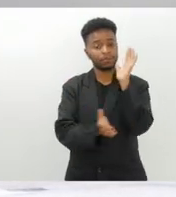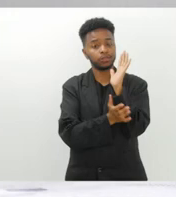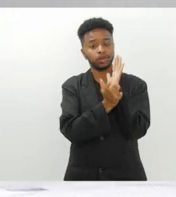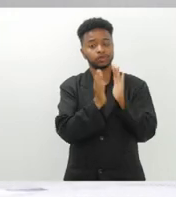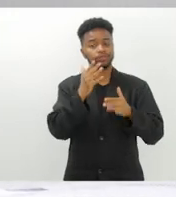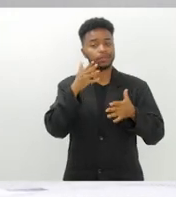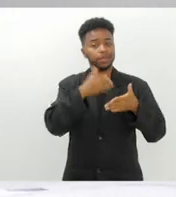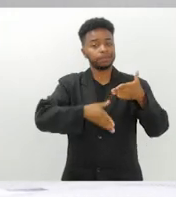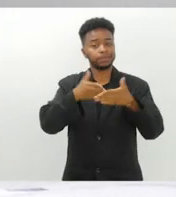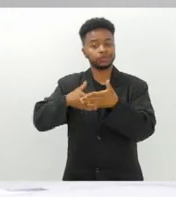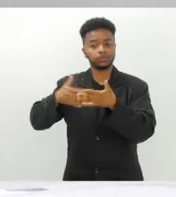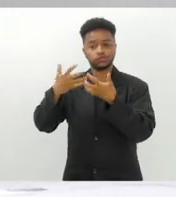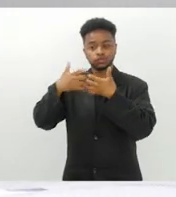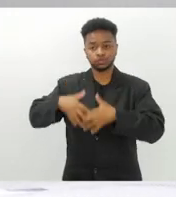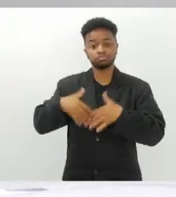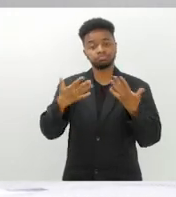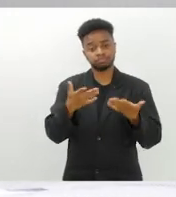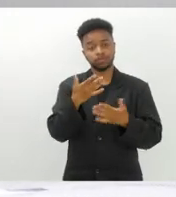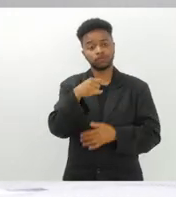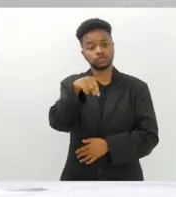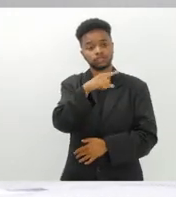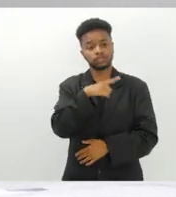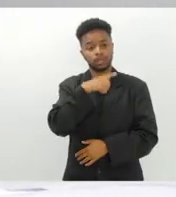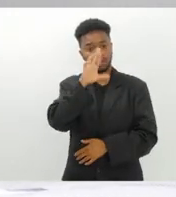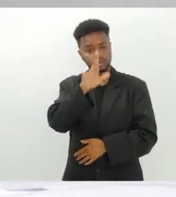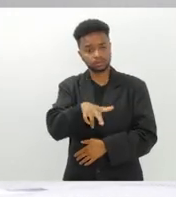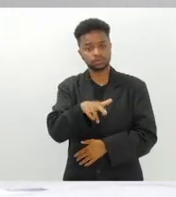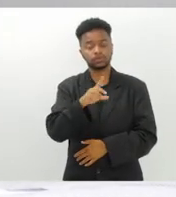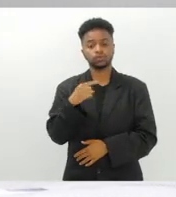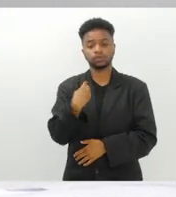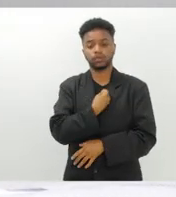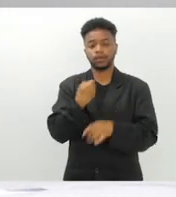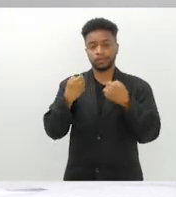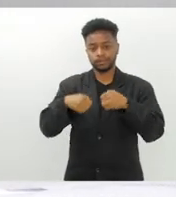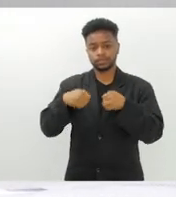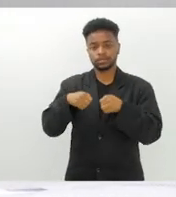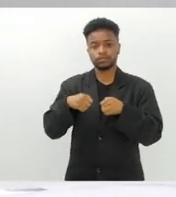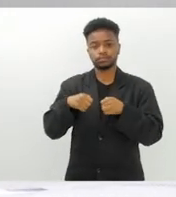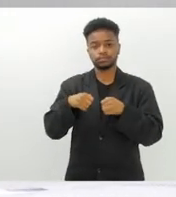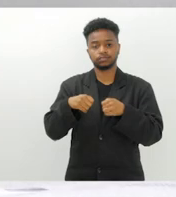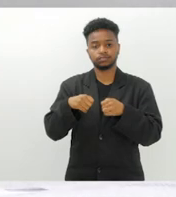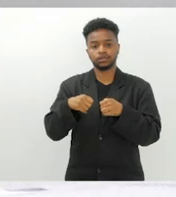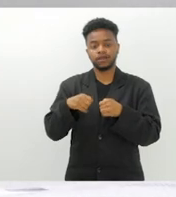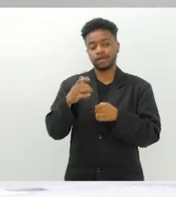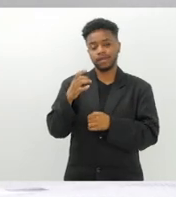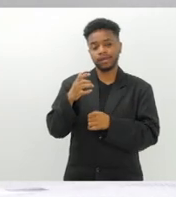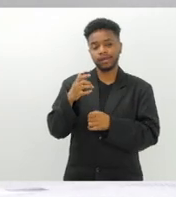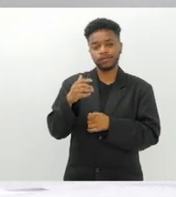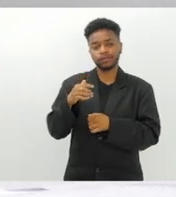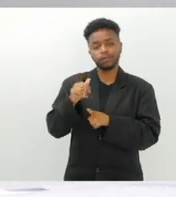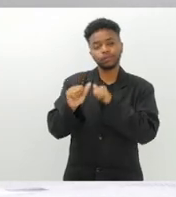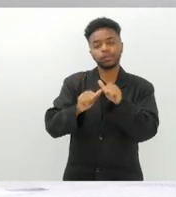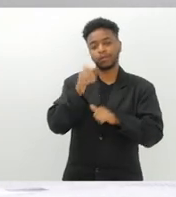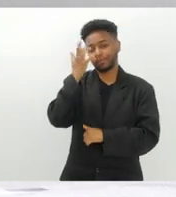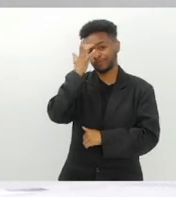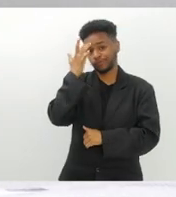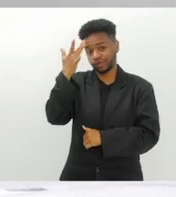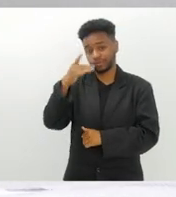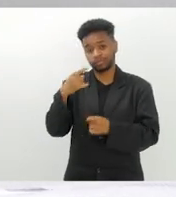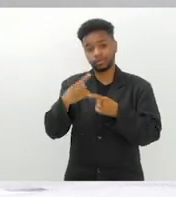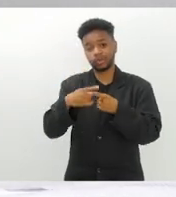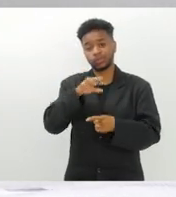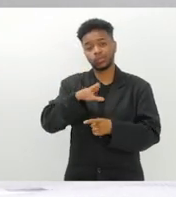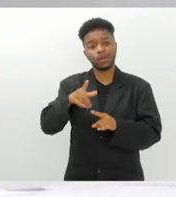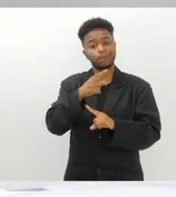funcionarem. Então, vocês estão cobertos de razão, nós temos que descomplicar. Em vez de vedar,